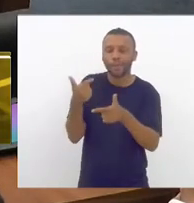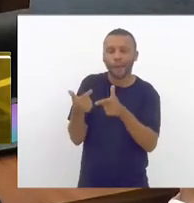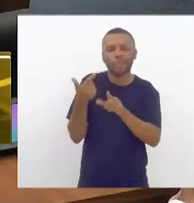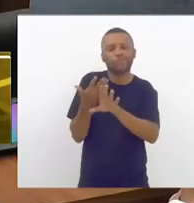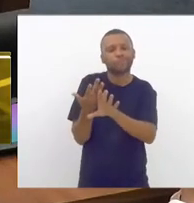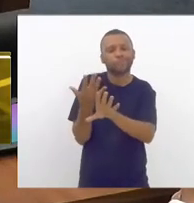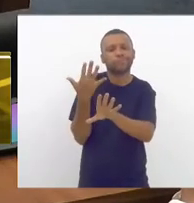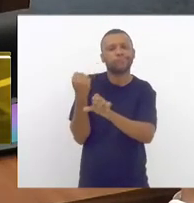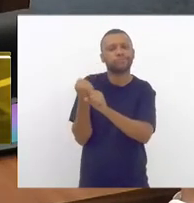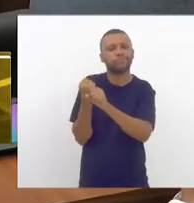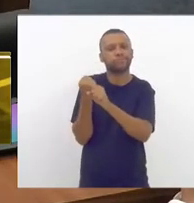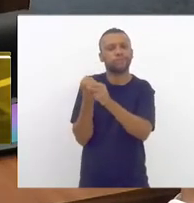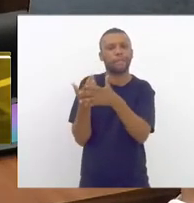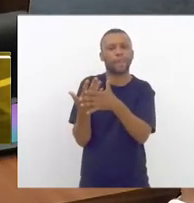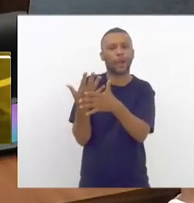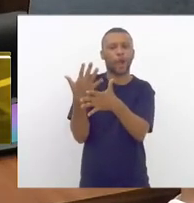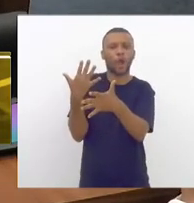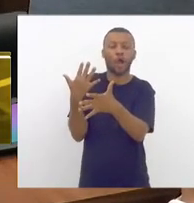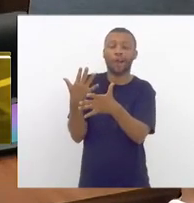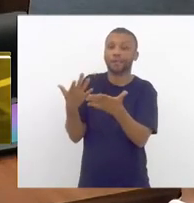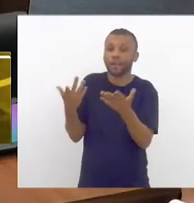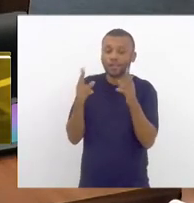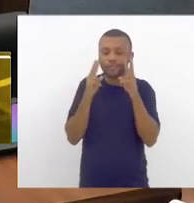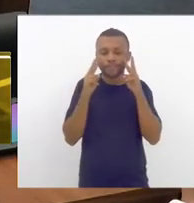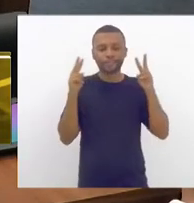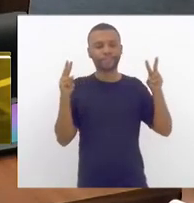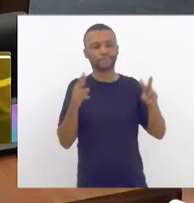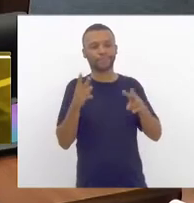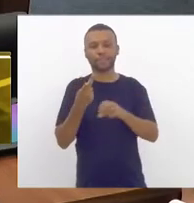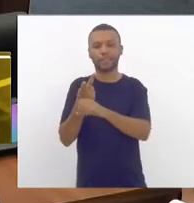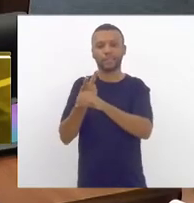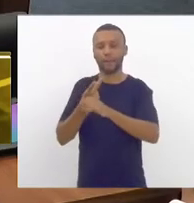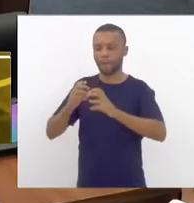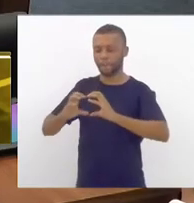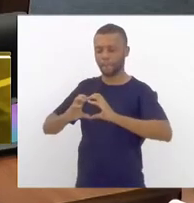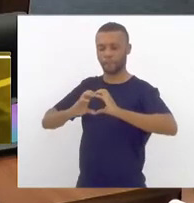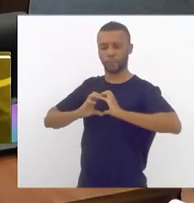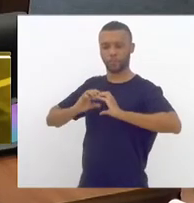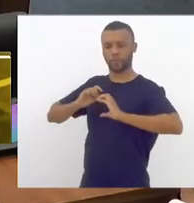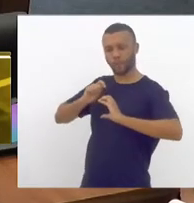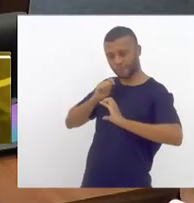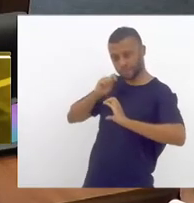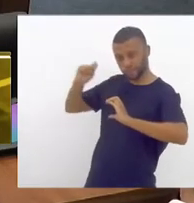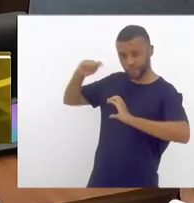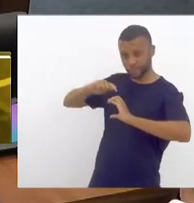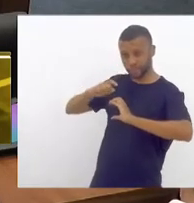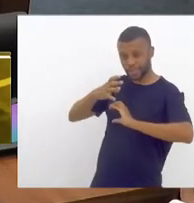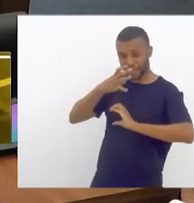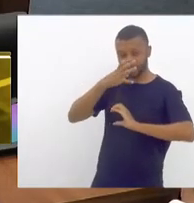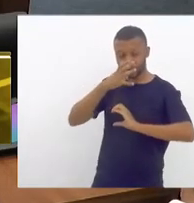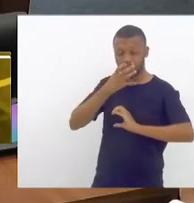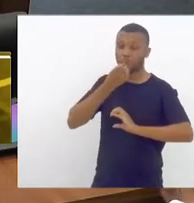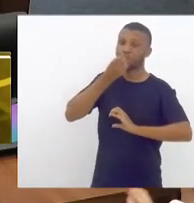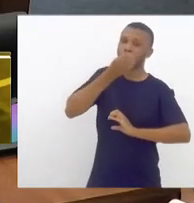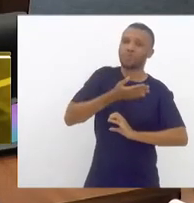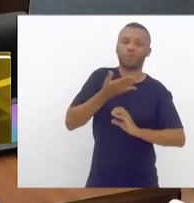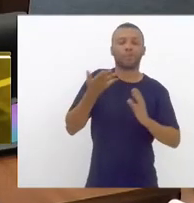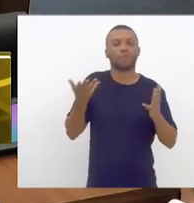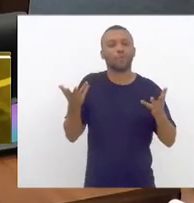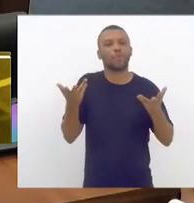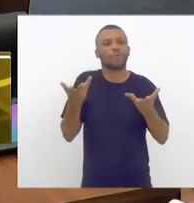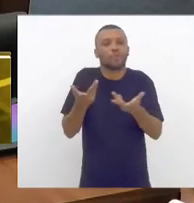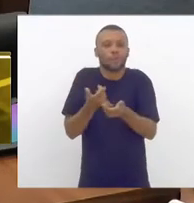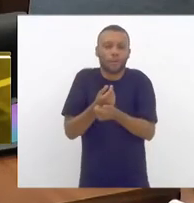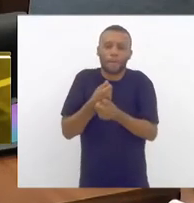e a gente vê nesse reconhecimentos que a admiração é vale a pena genuína porque